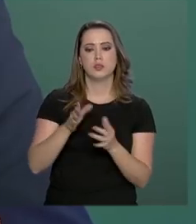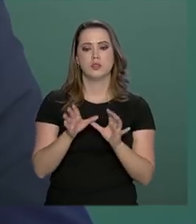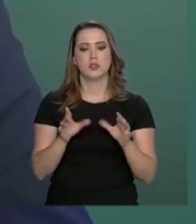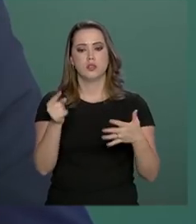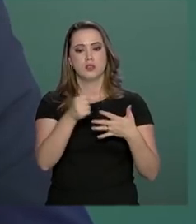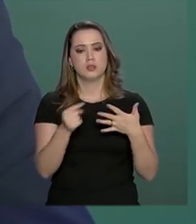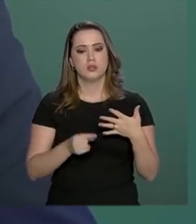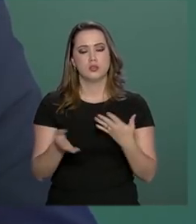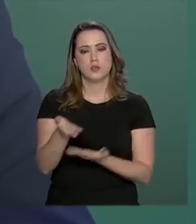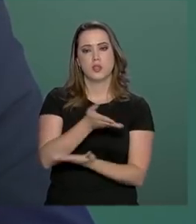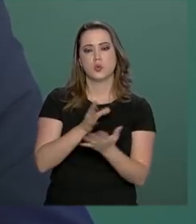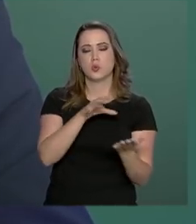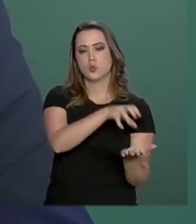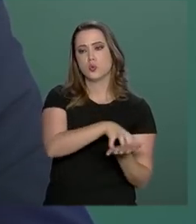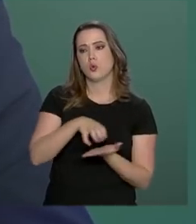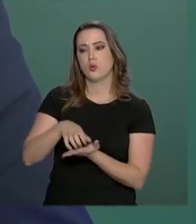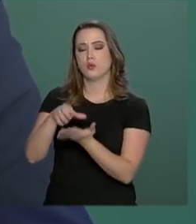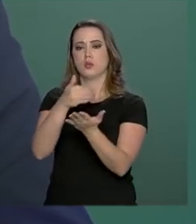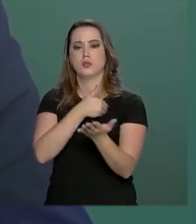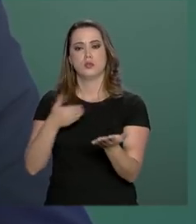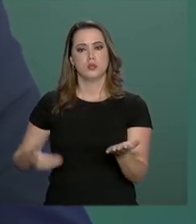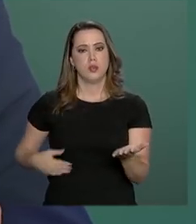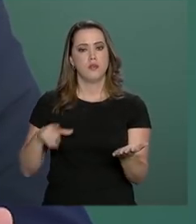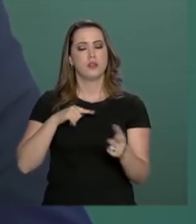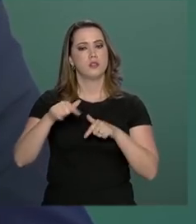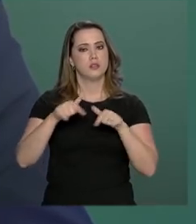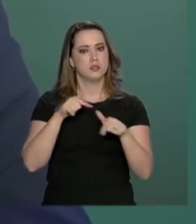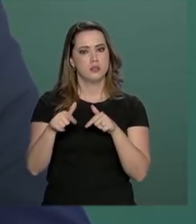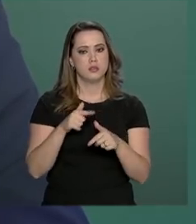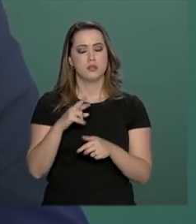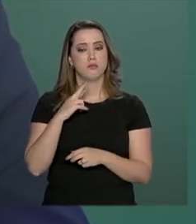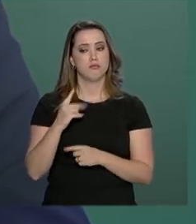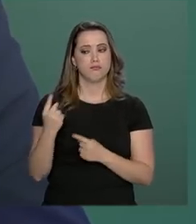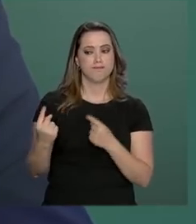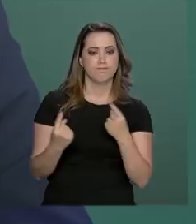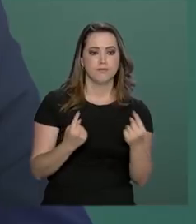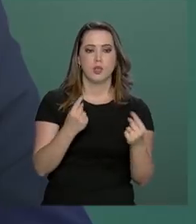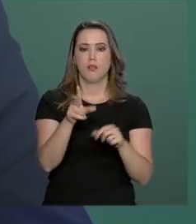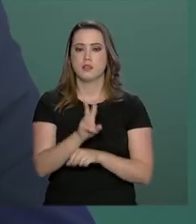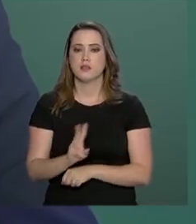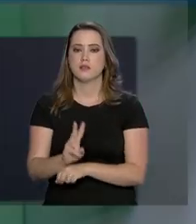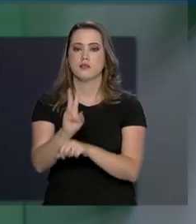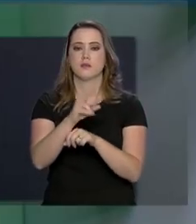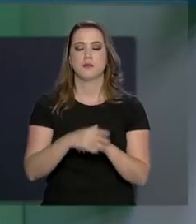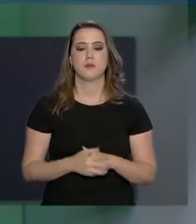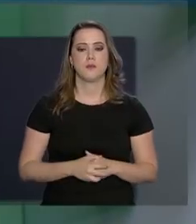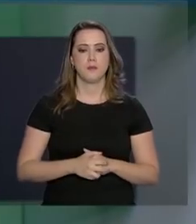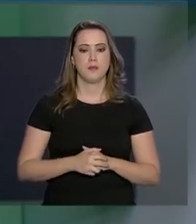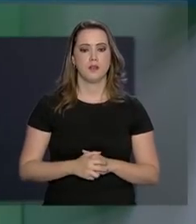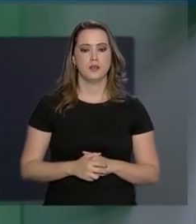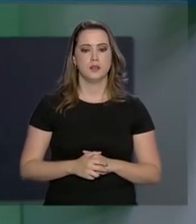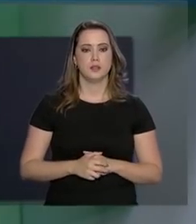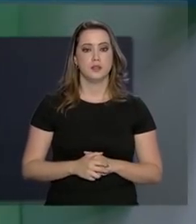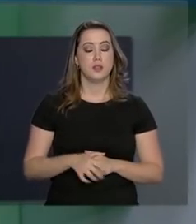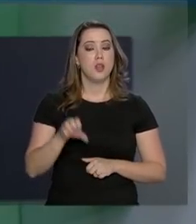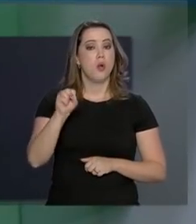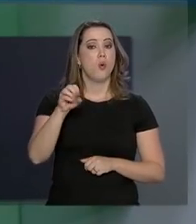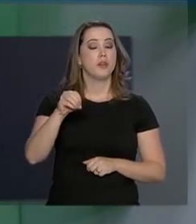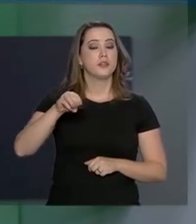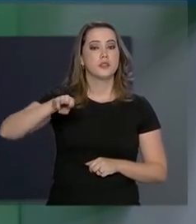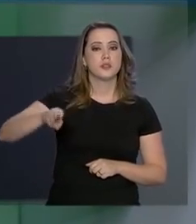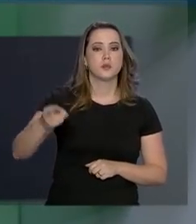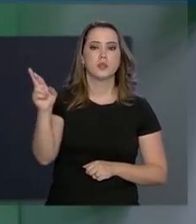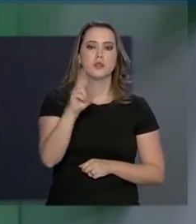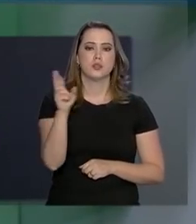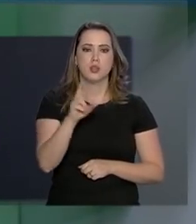entre os diversos órgãos governamentais que têm atuado nas respectivas fiscalizações. 800 milhões